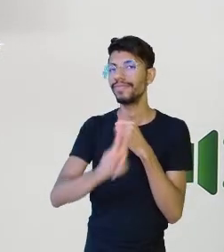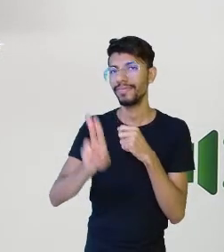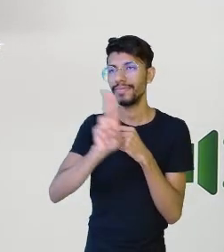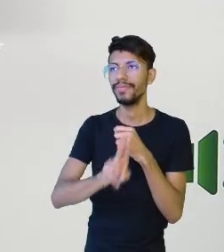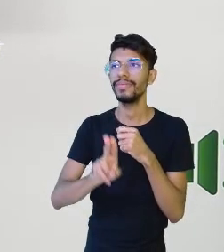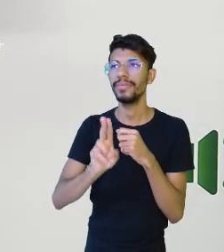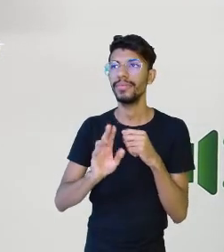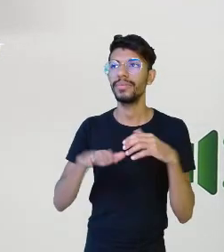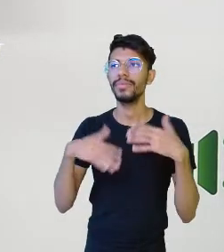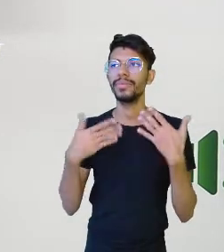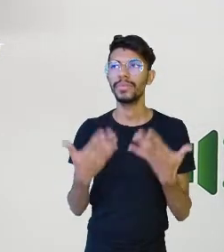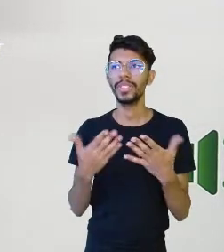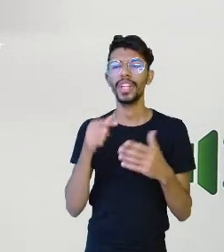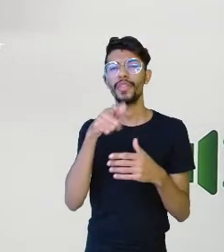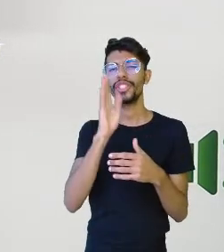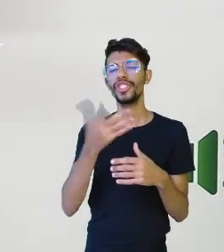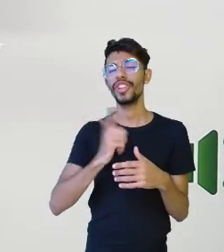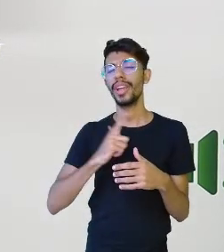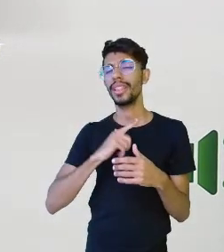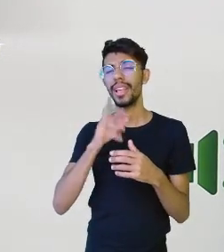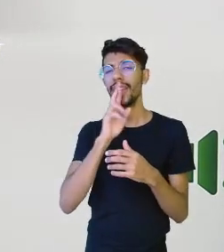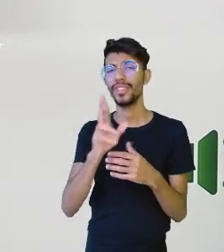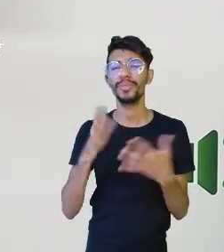já está em casa com a resposta.